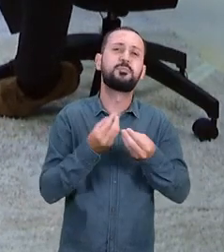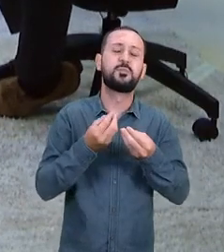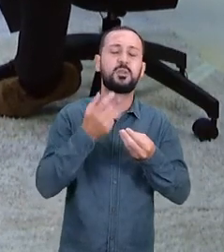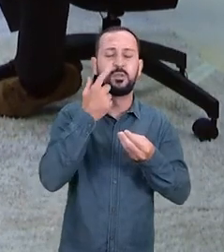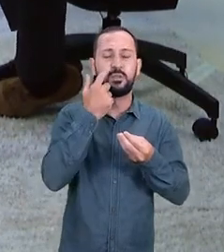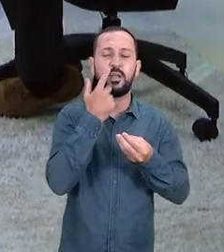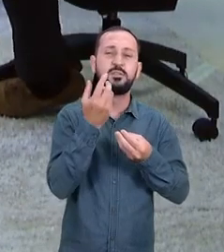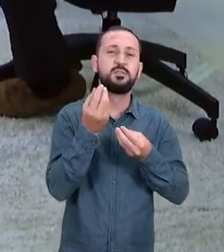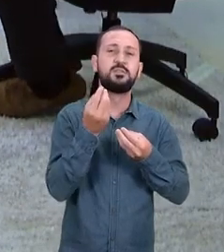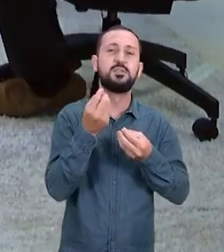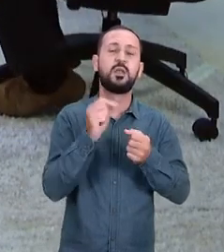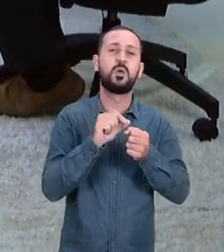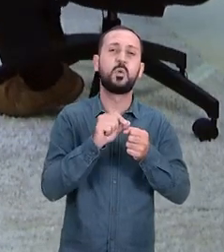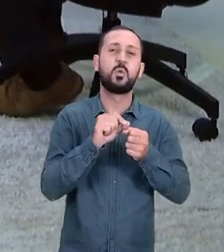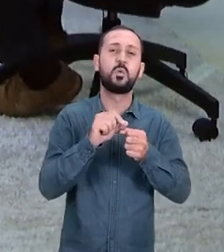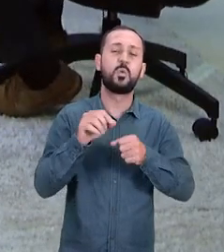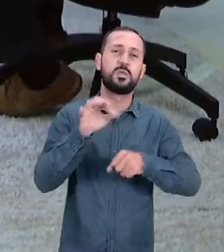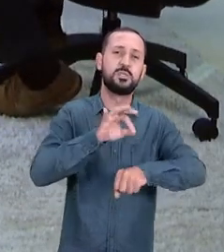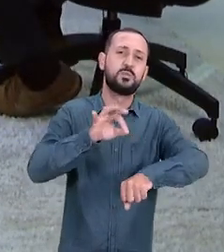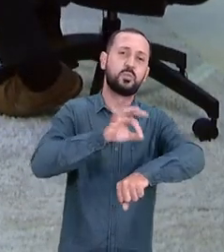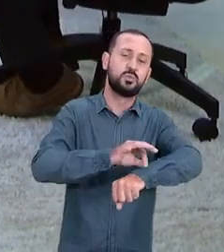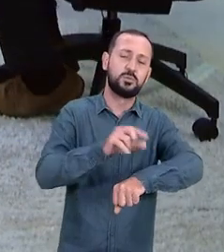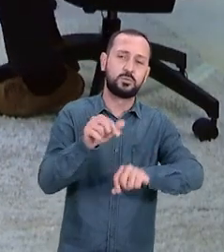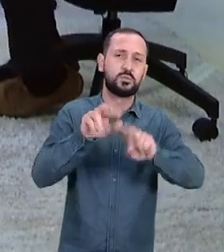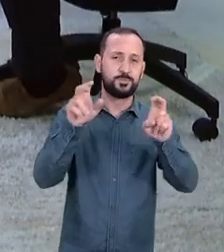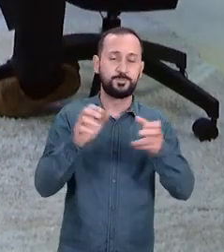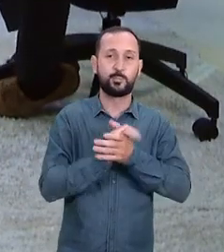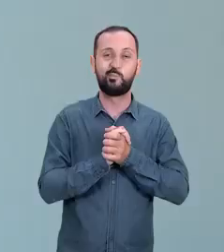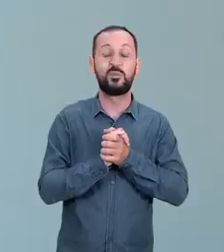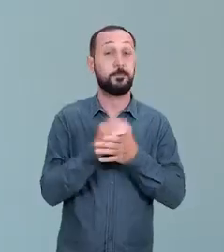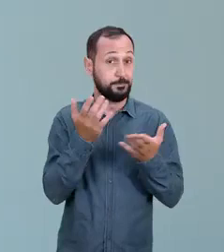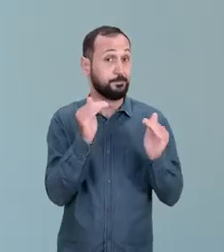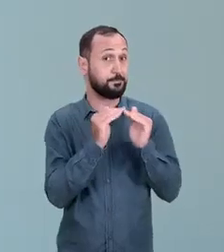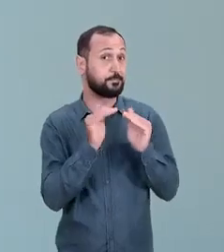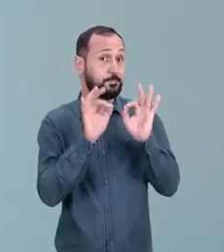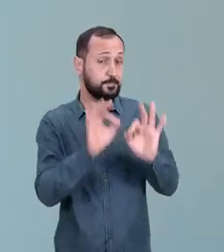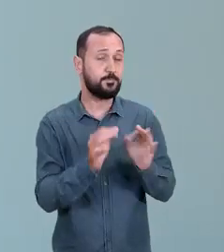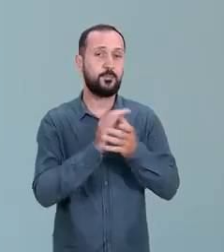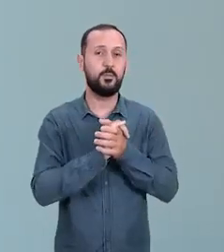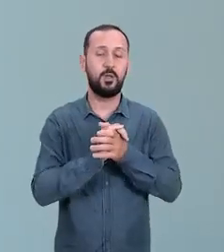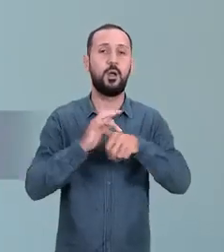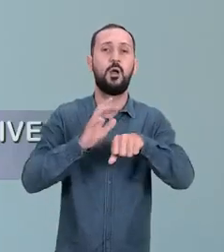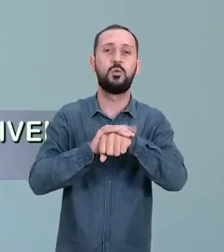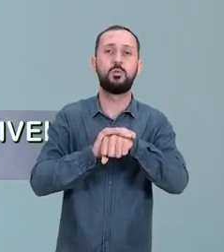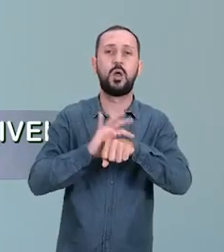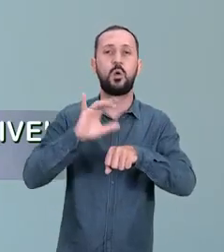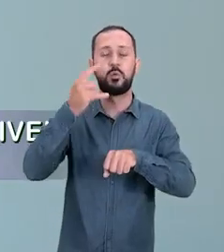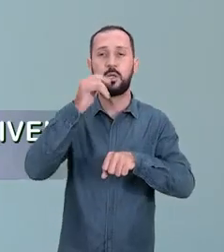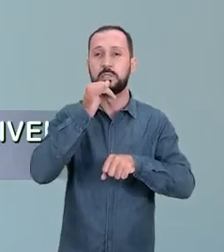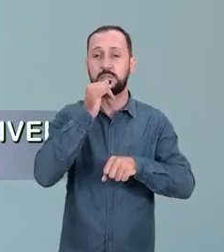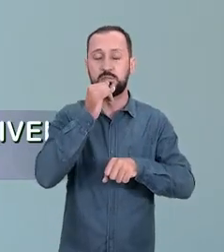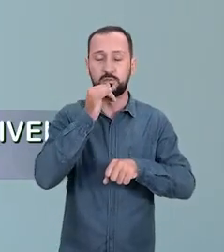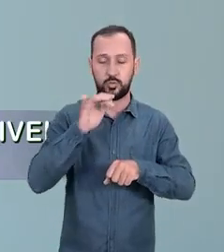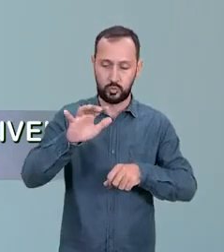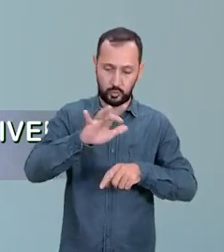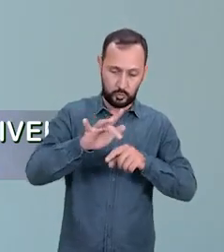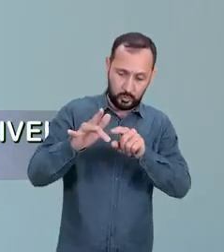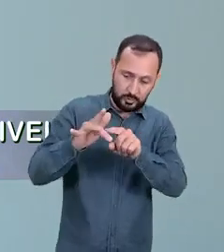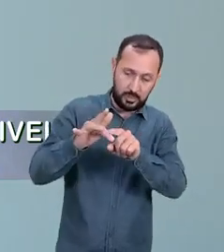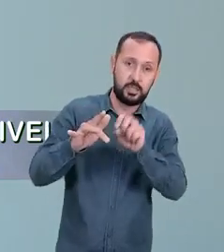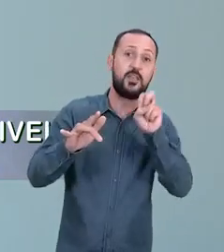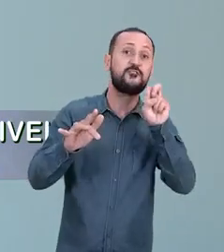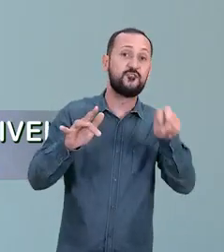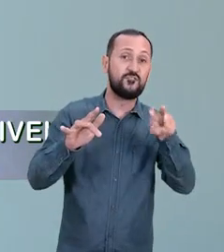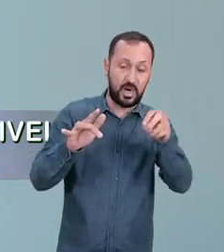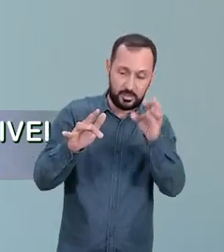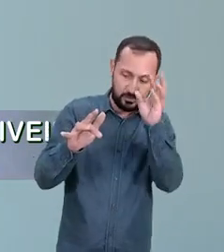essa matemática aí desse mosquito com a gestante? Isso, exatamente. A doença acontece quando o mosquito infectado, ele vai